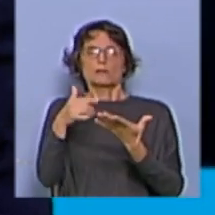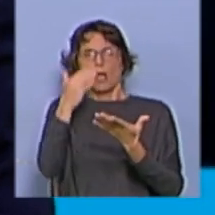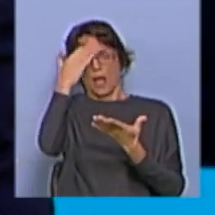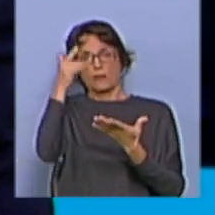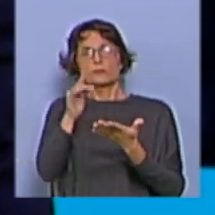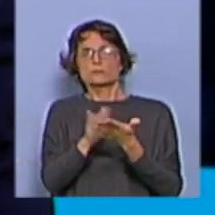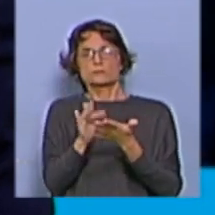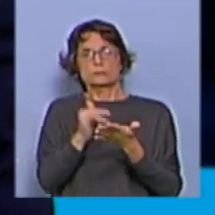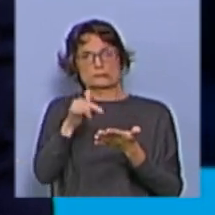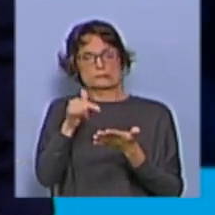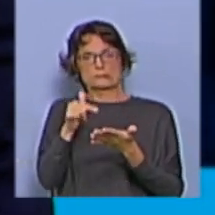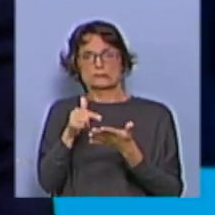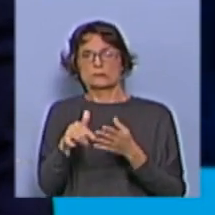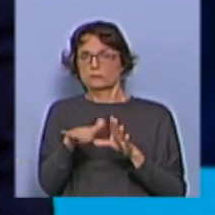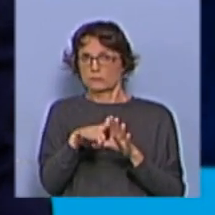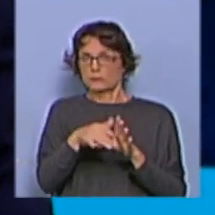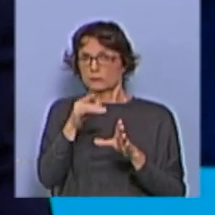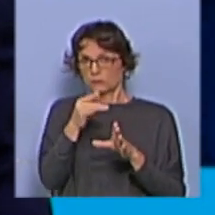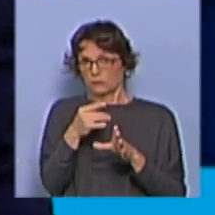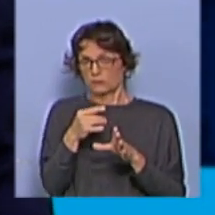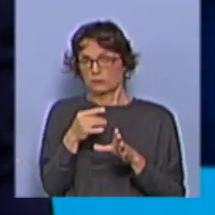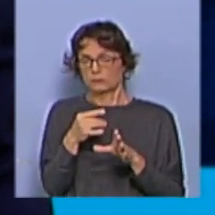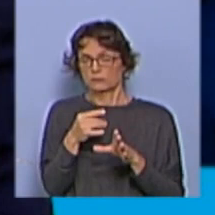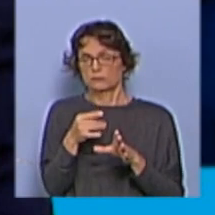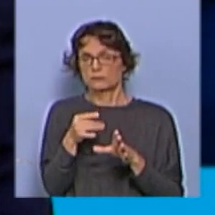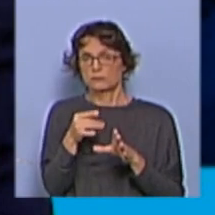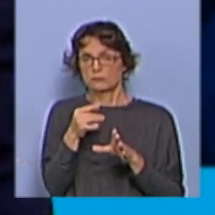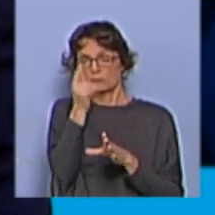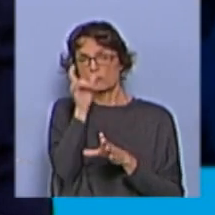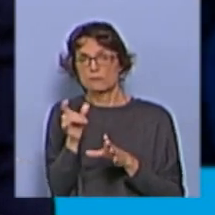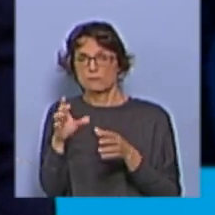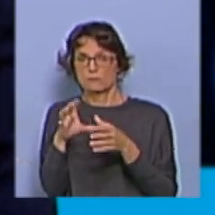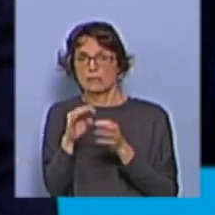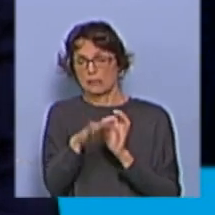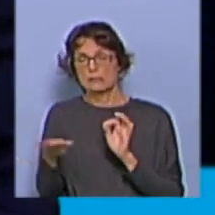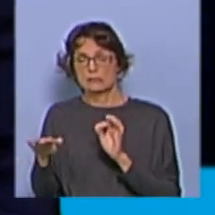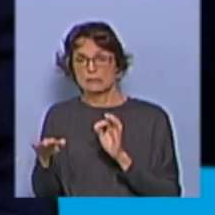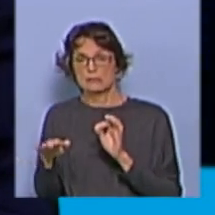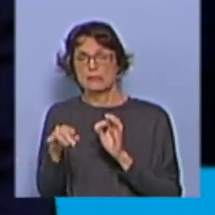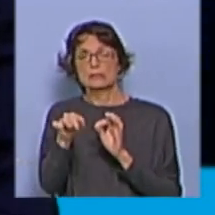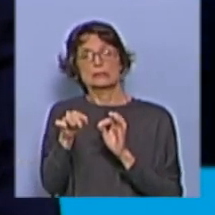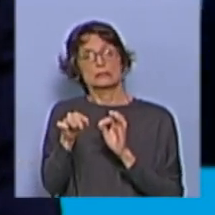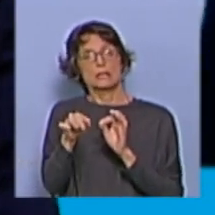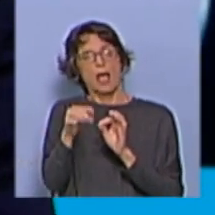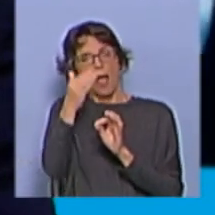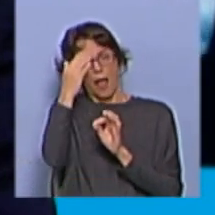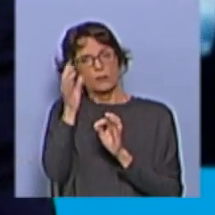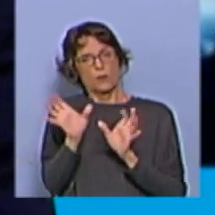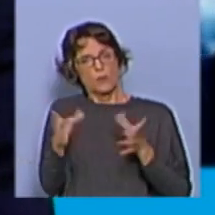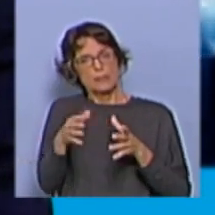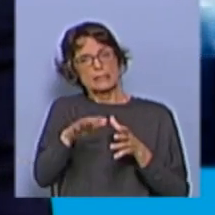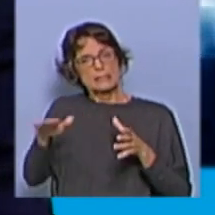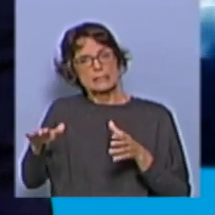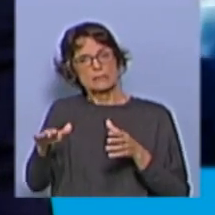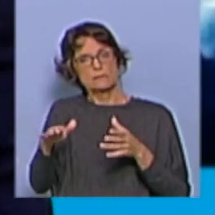livro tem a participação de cientistas, não é? É de que a comunidade científica organizou-se. O professor